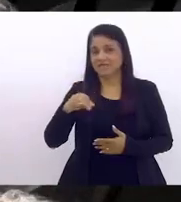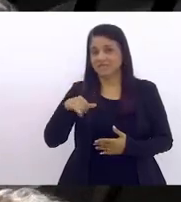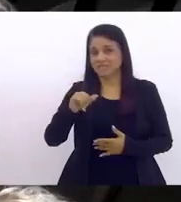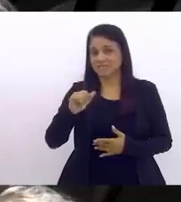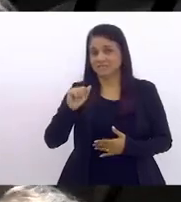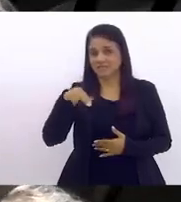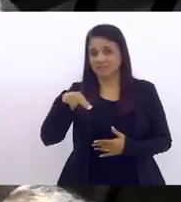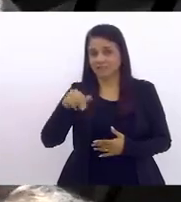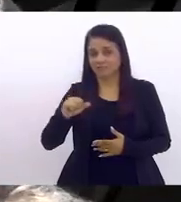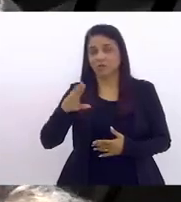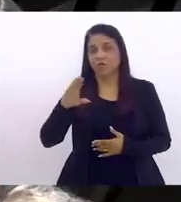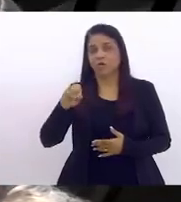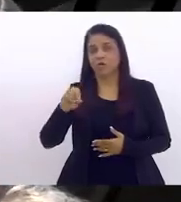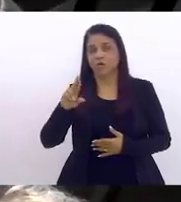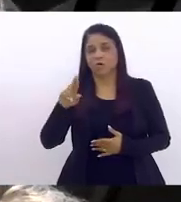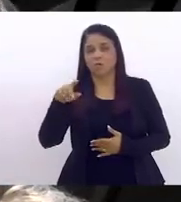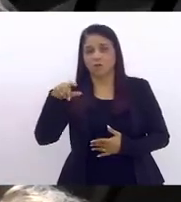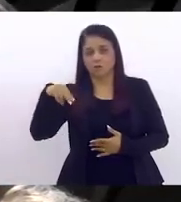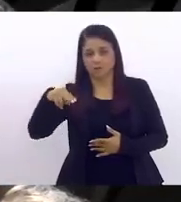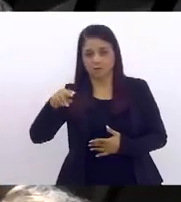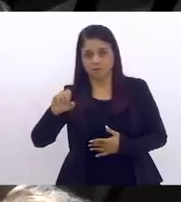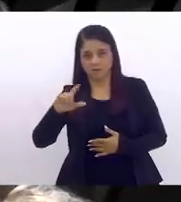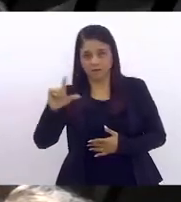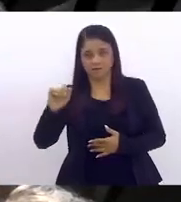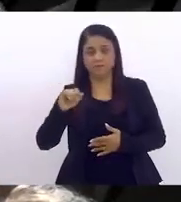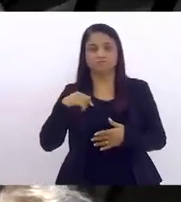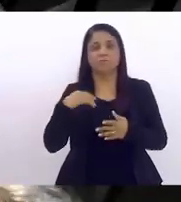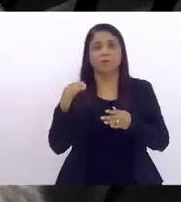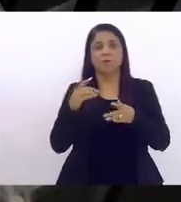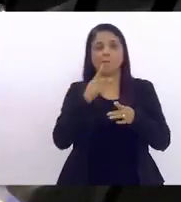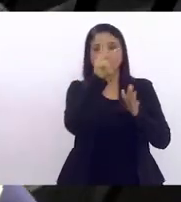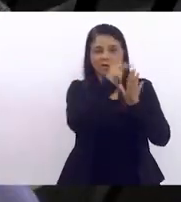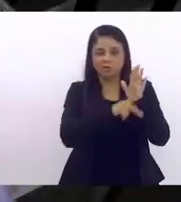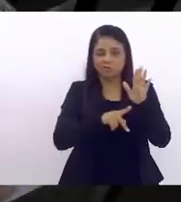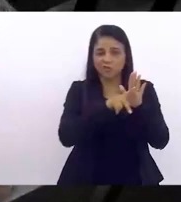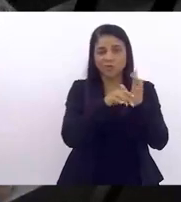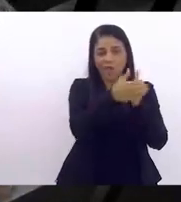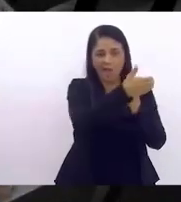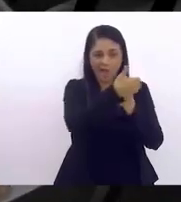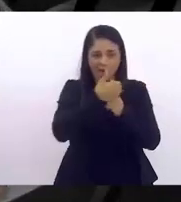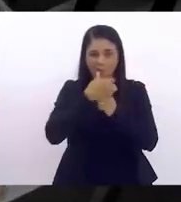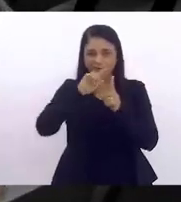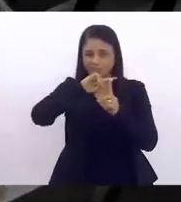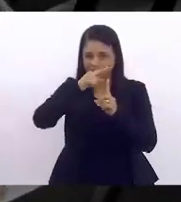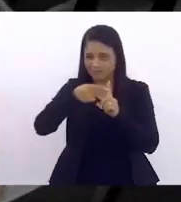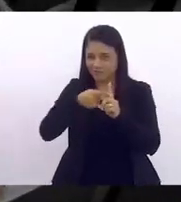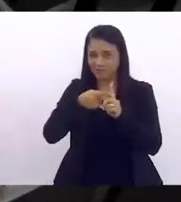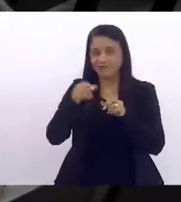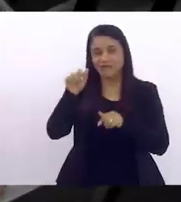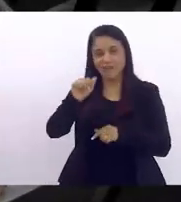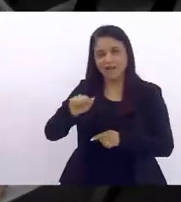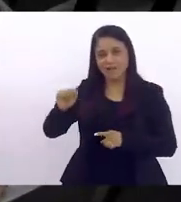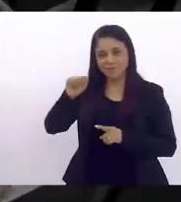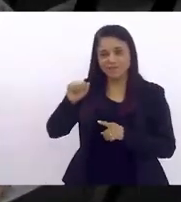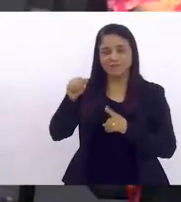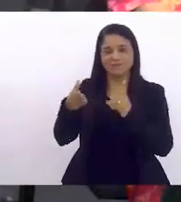da coordenação do projeto Acolher Gestante e da Associação de Doulas